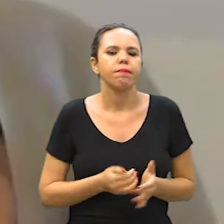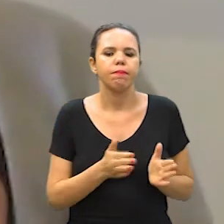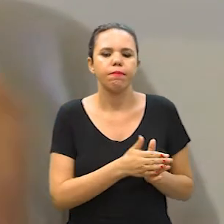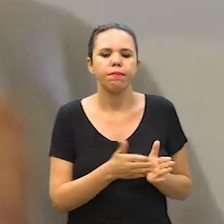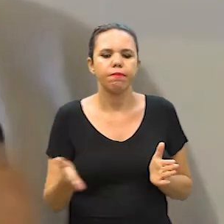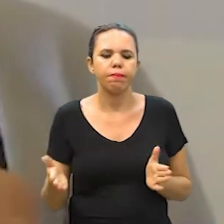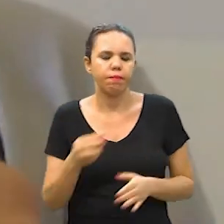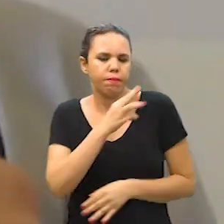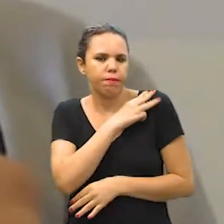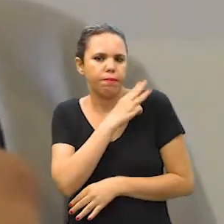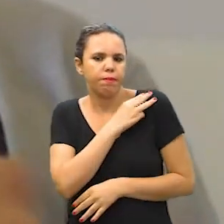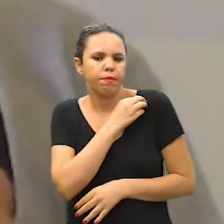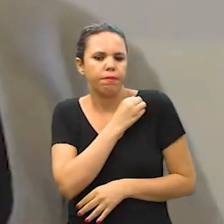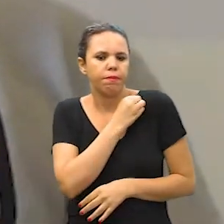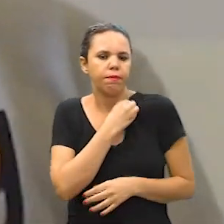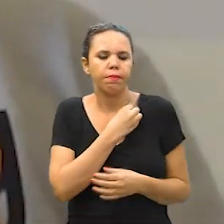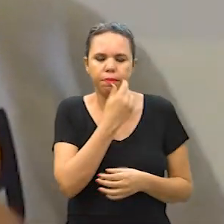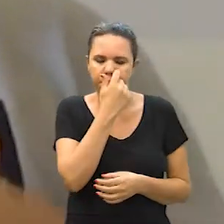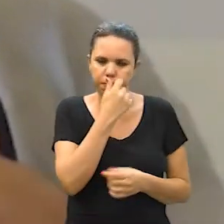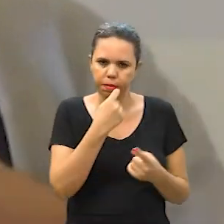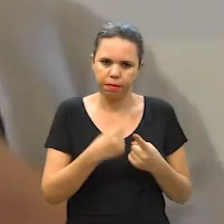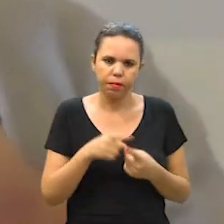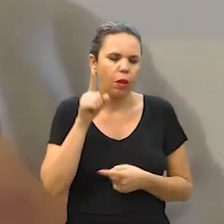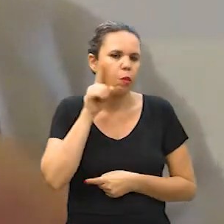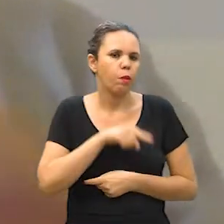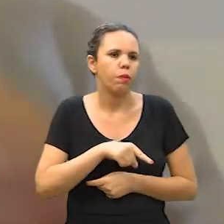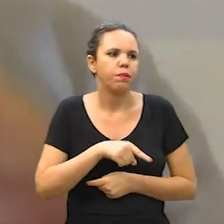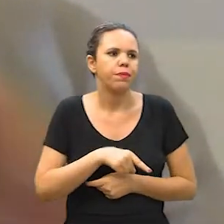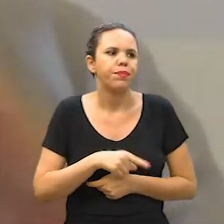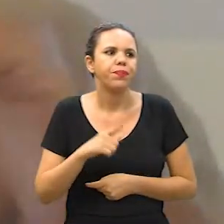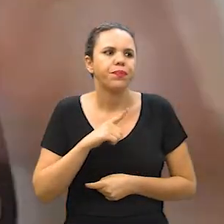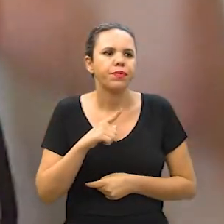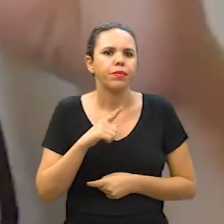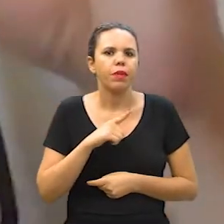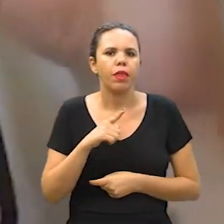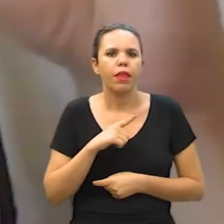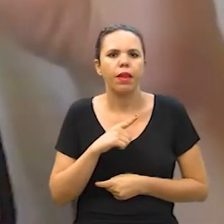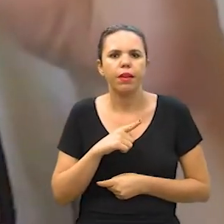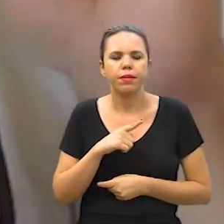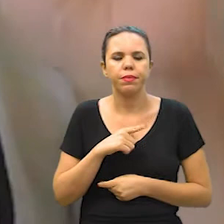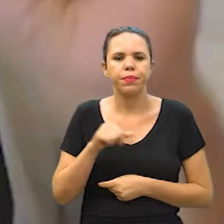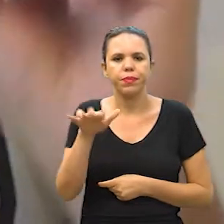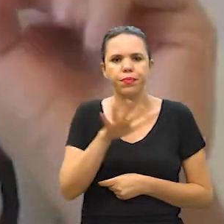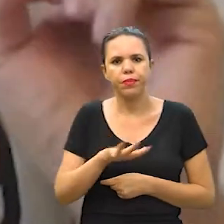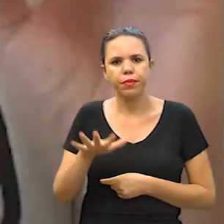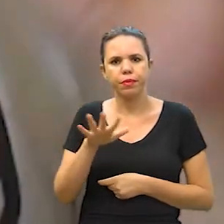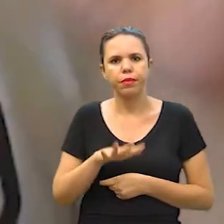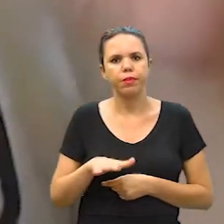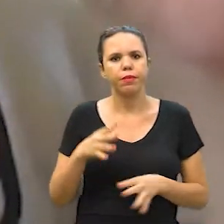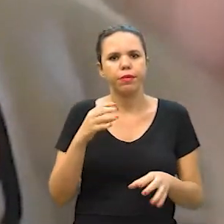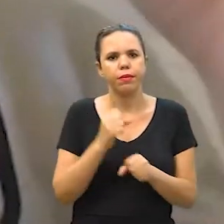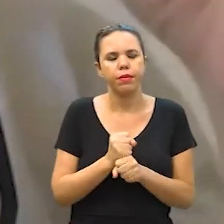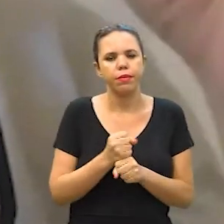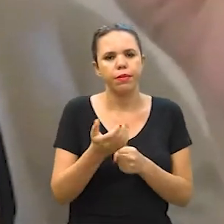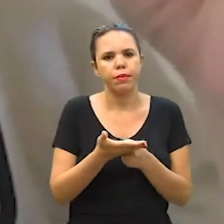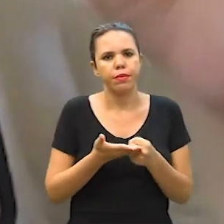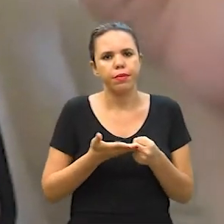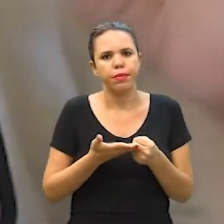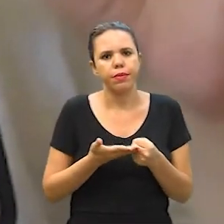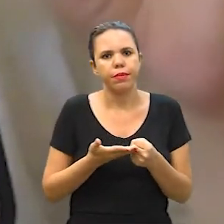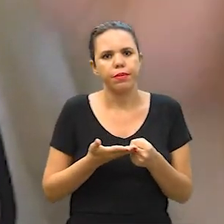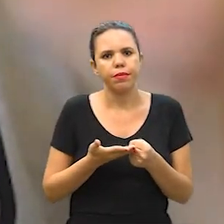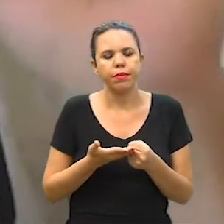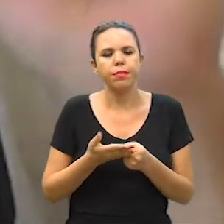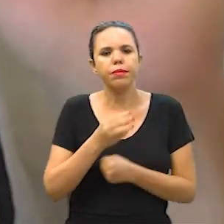durante o ensino médio. Porque lá nos Estados Unidos tem uma famigerada nota média do